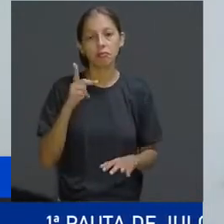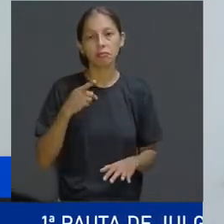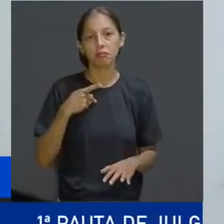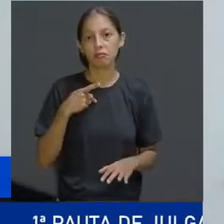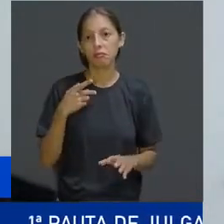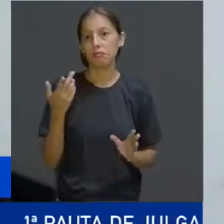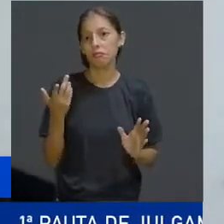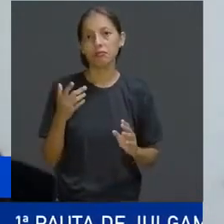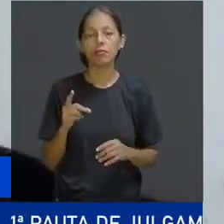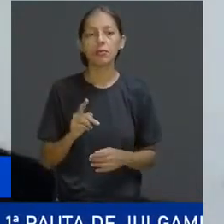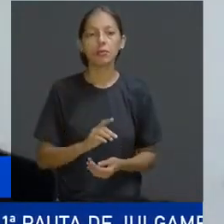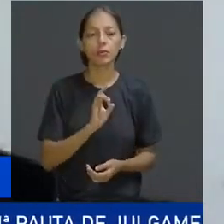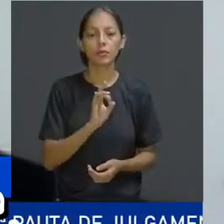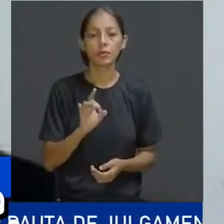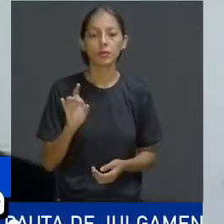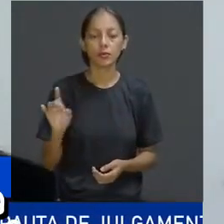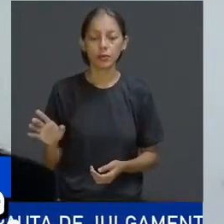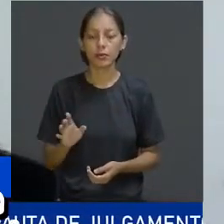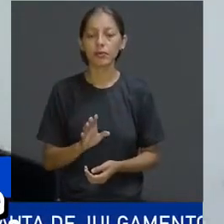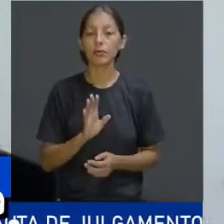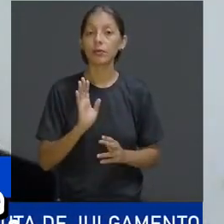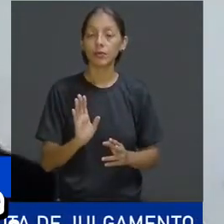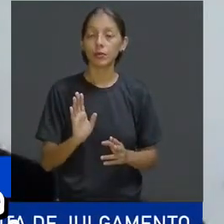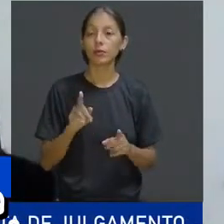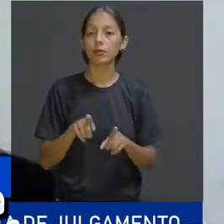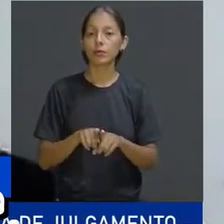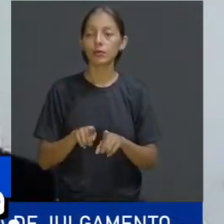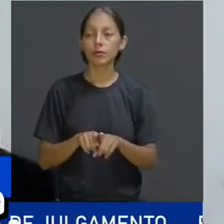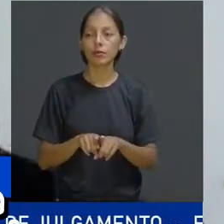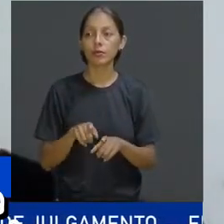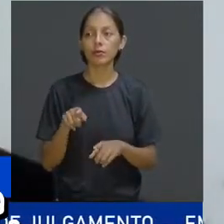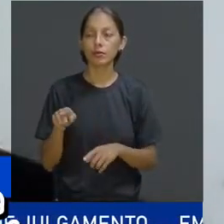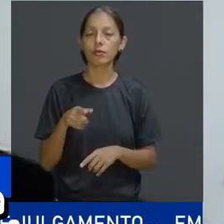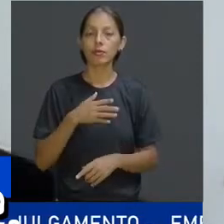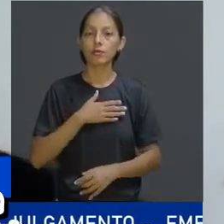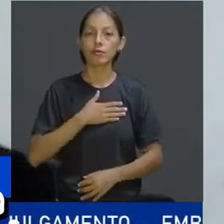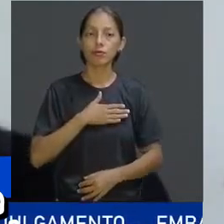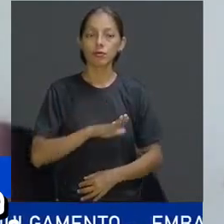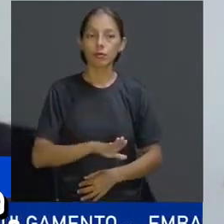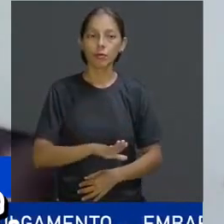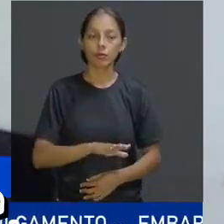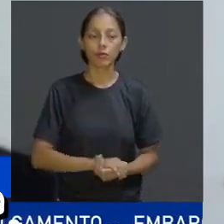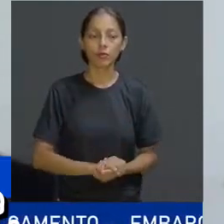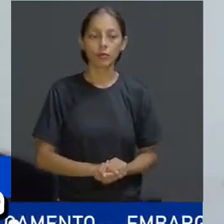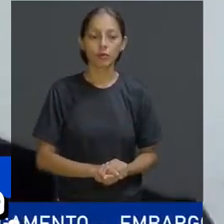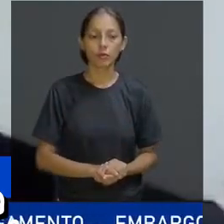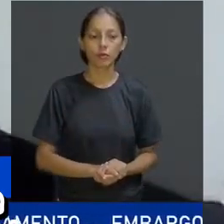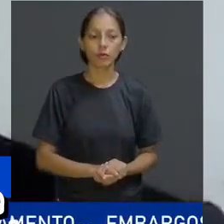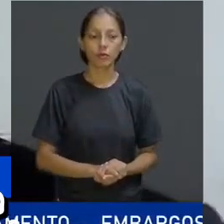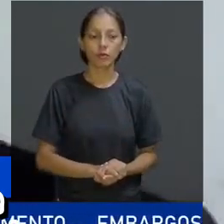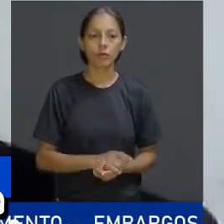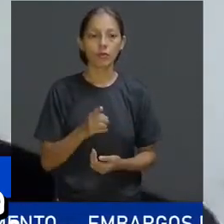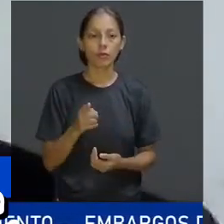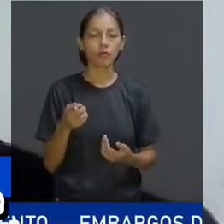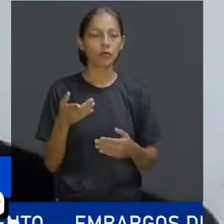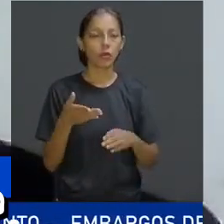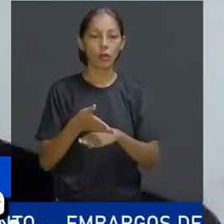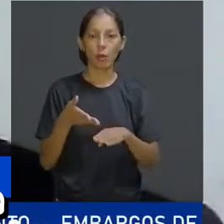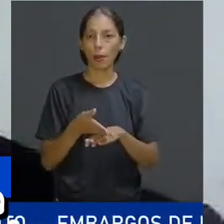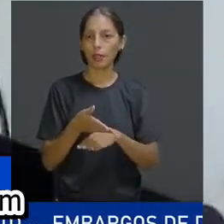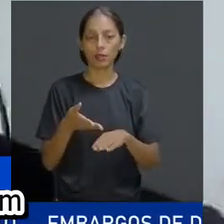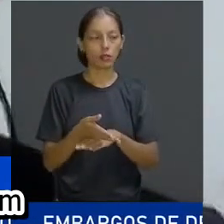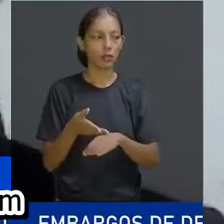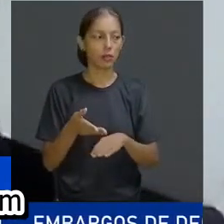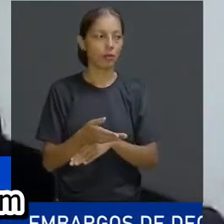tempo. Igualmente, o senhor Raifran, ele não participa do diretório estadual e muito menos tem assento no diretório